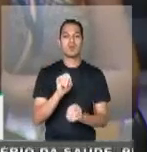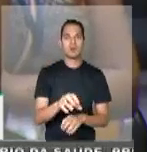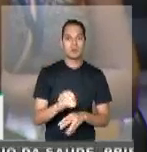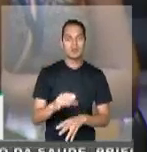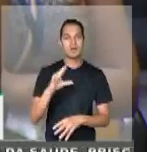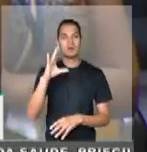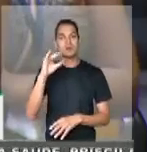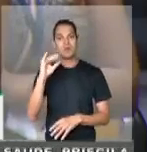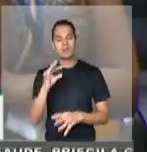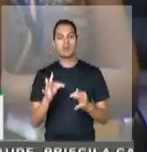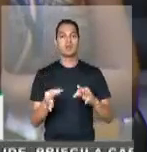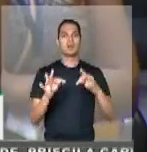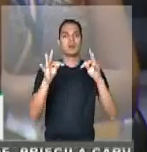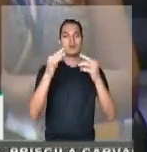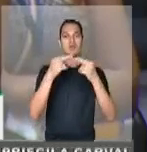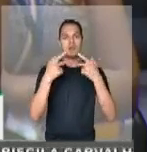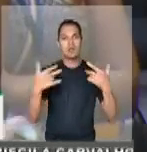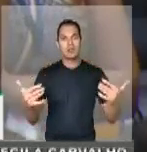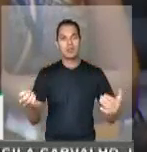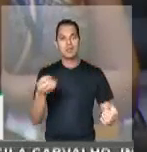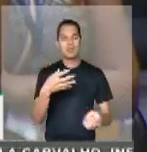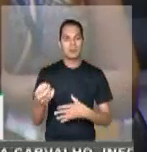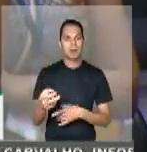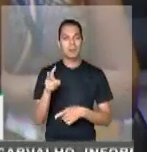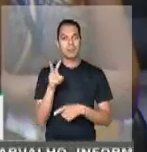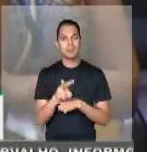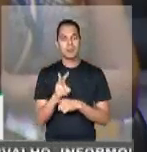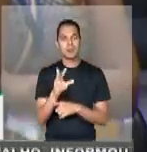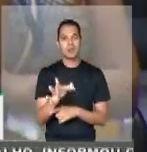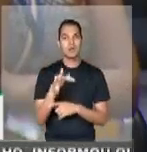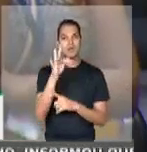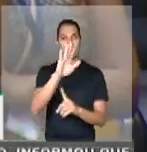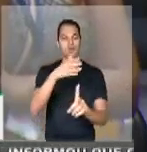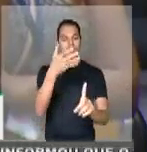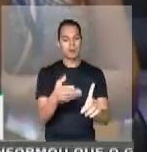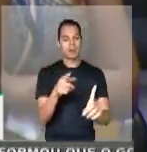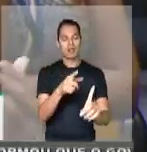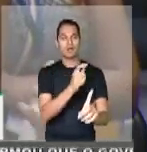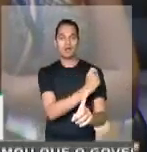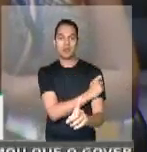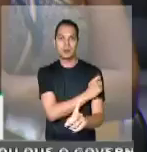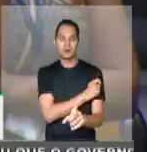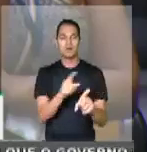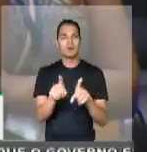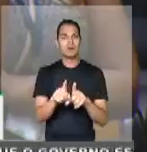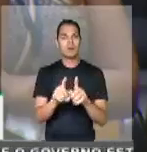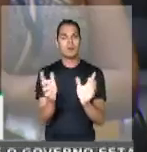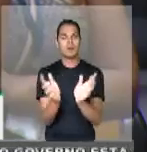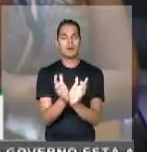tecnologia e inovação. Então, para preservar esse futuro, em homenagem a esses estudantes, a todo o corpo docente, é que